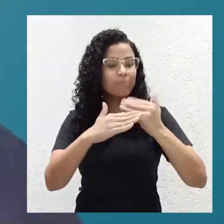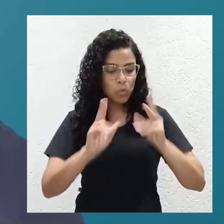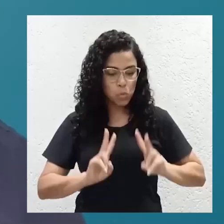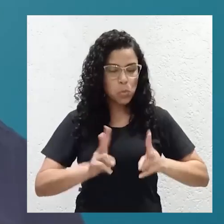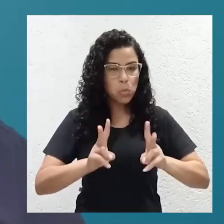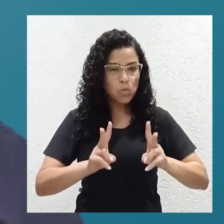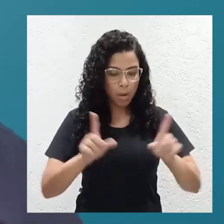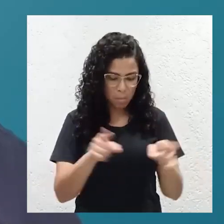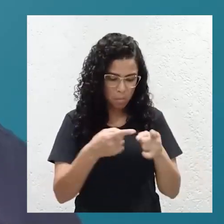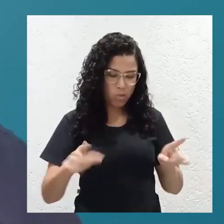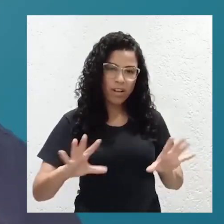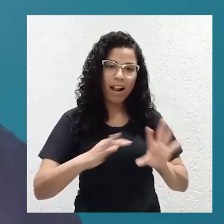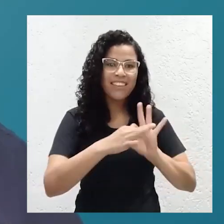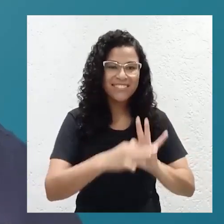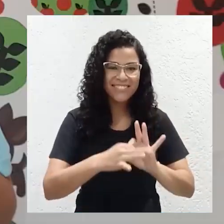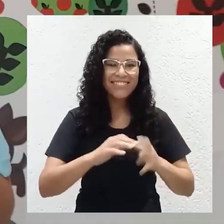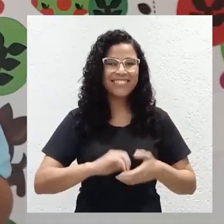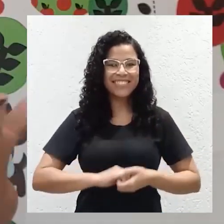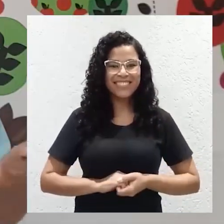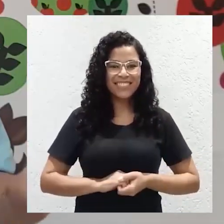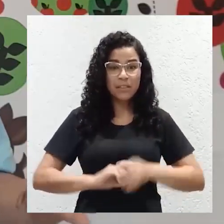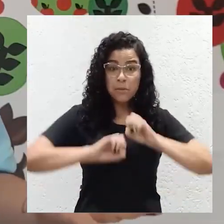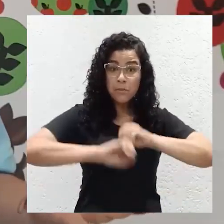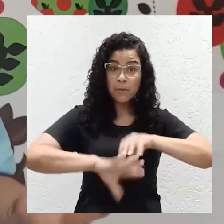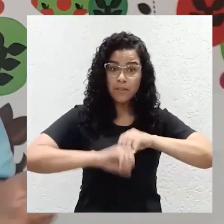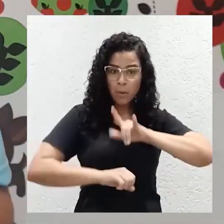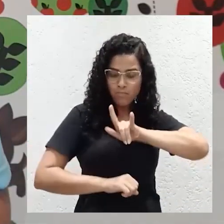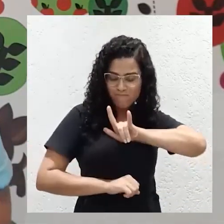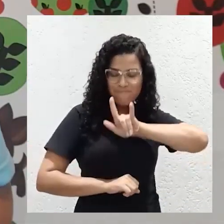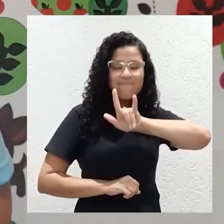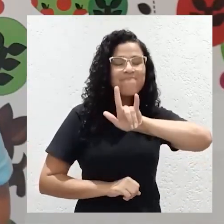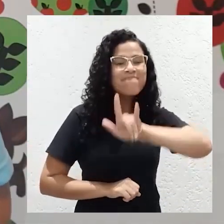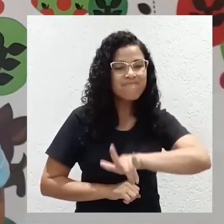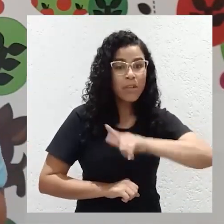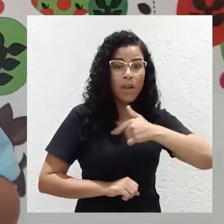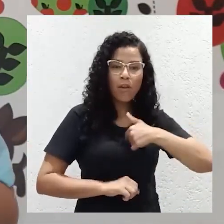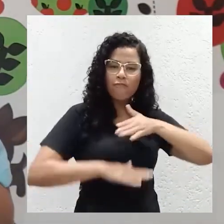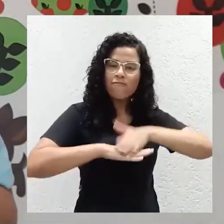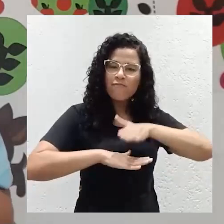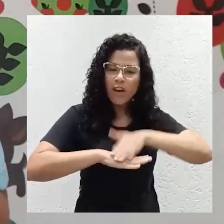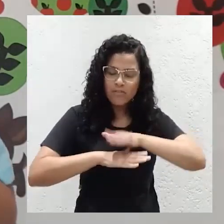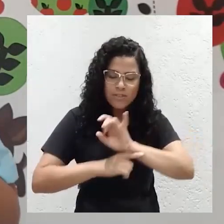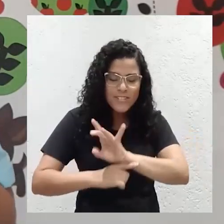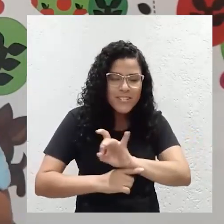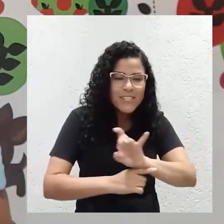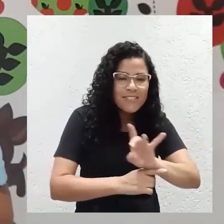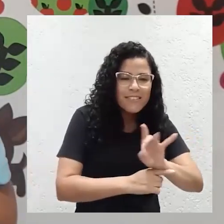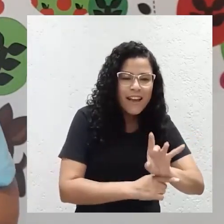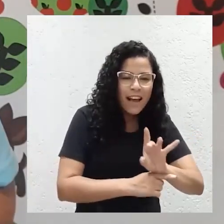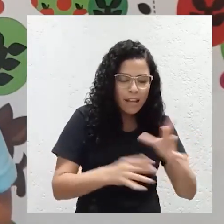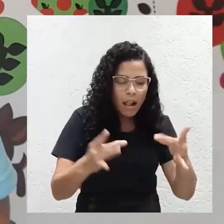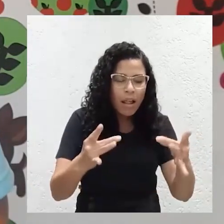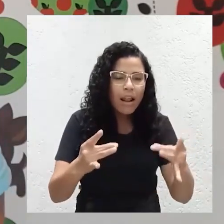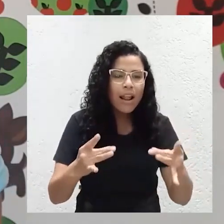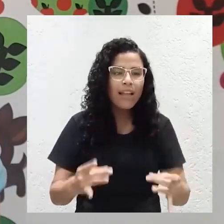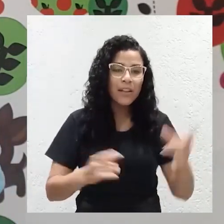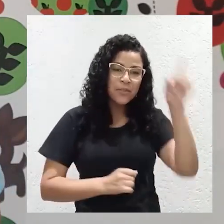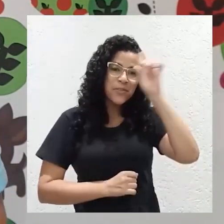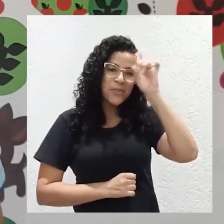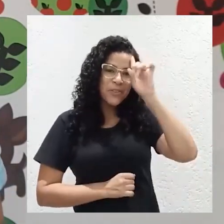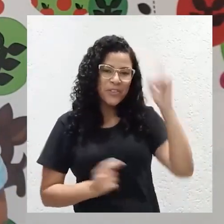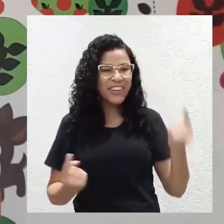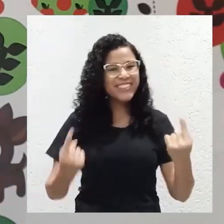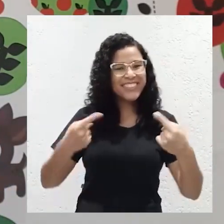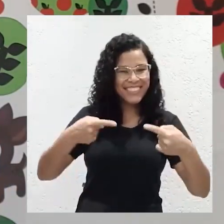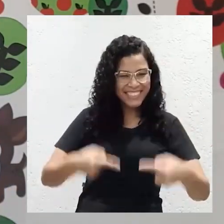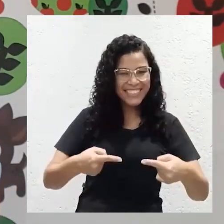crescimento, continuem convivendo com a música. É amor pela educação que eu coloco em cada detalhezinho